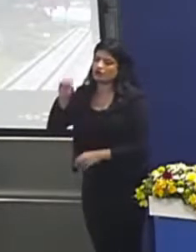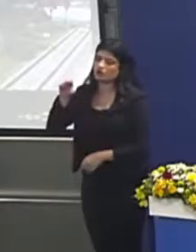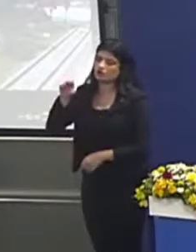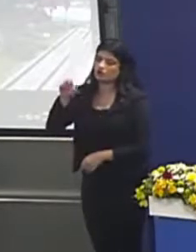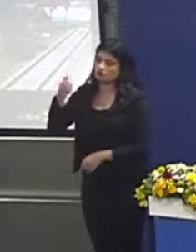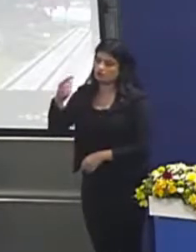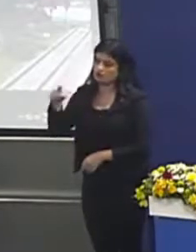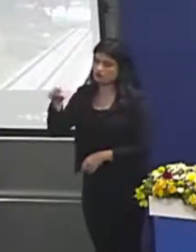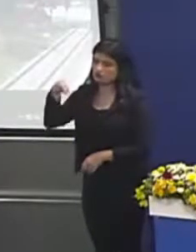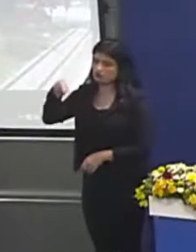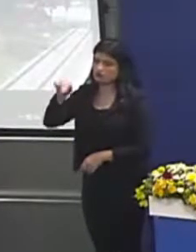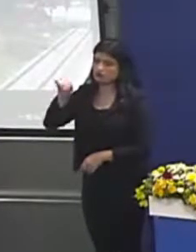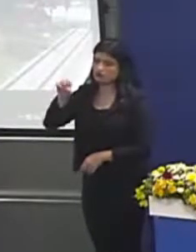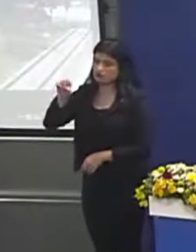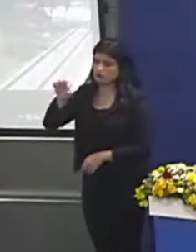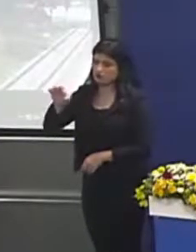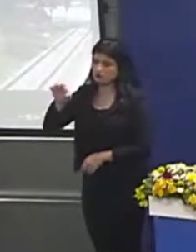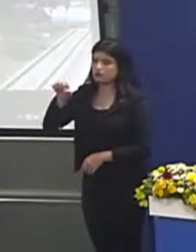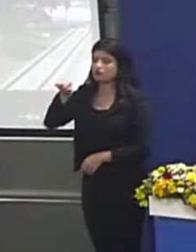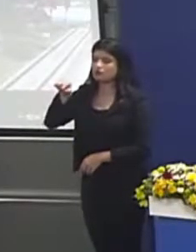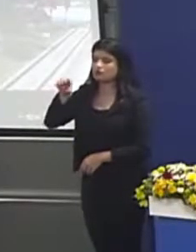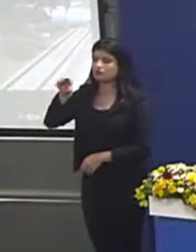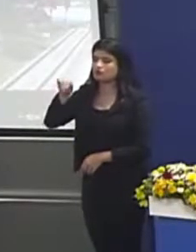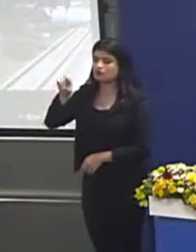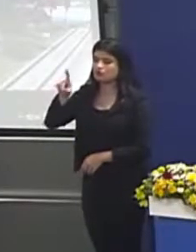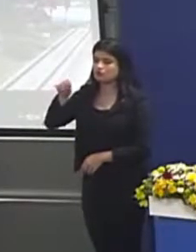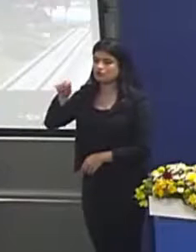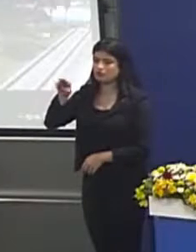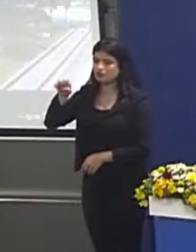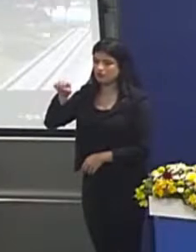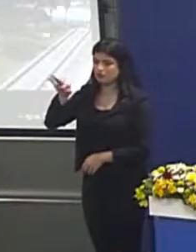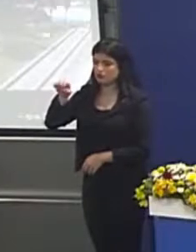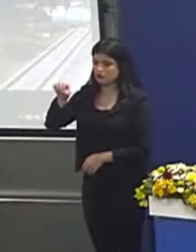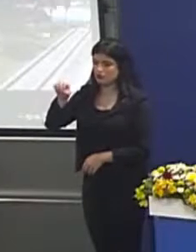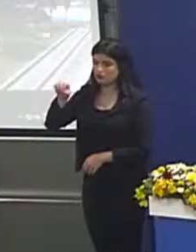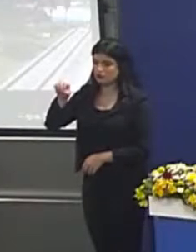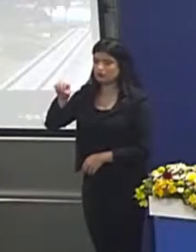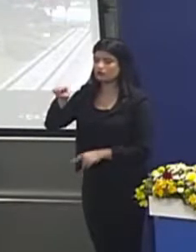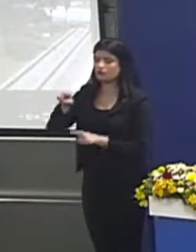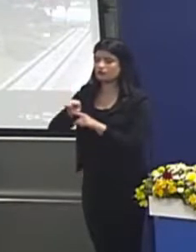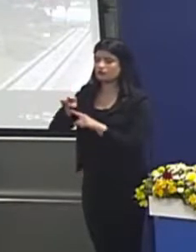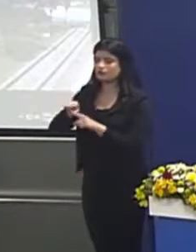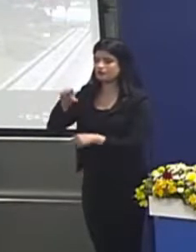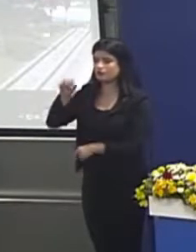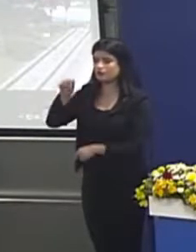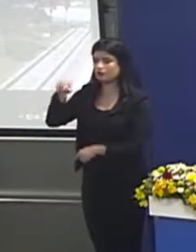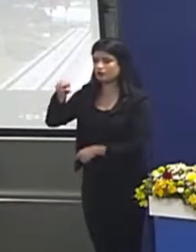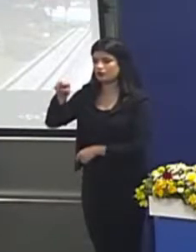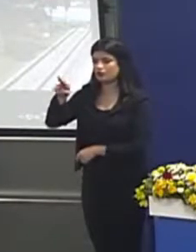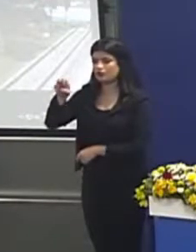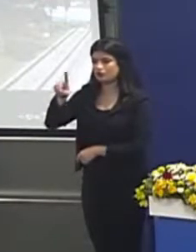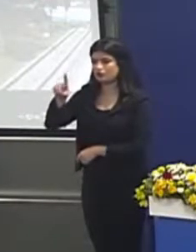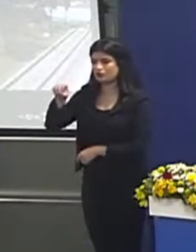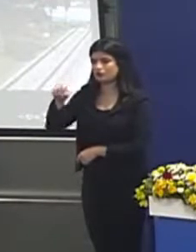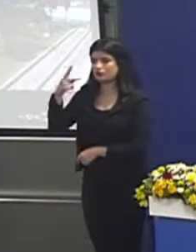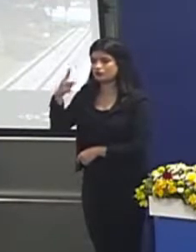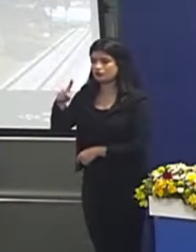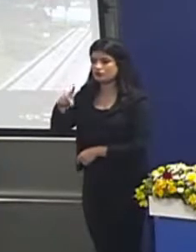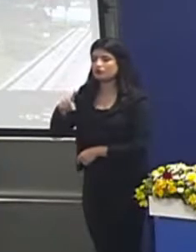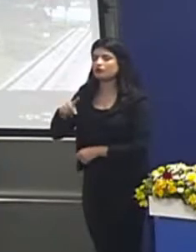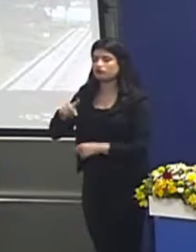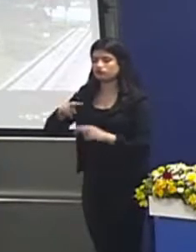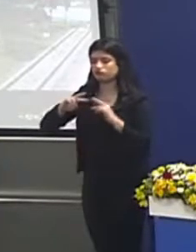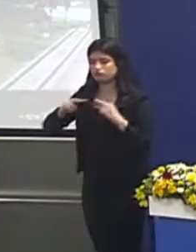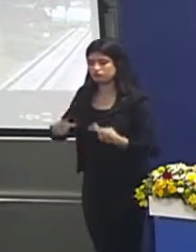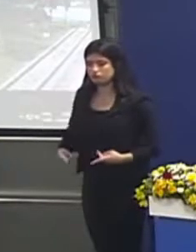Evaristo, Nise da Silveira, Cida Bento e Sueli Carneiro, que transitam e interseccionam seus saberes com nossa